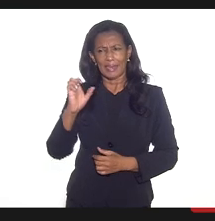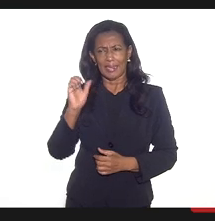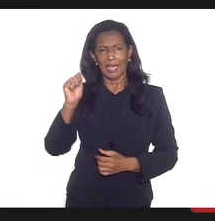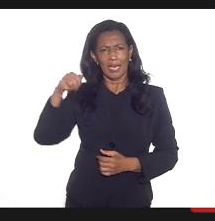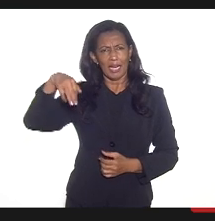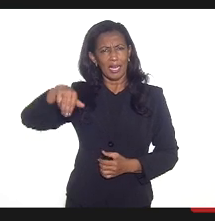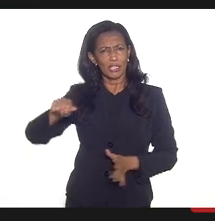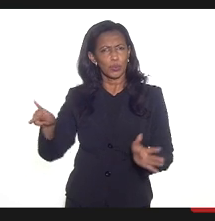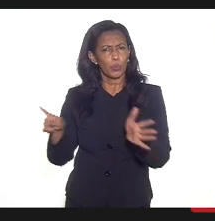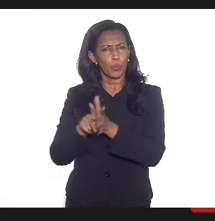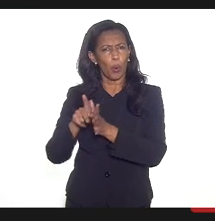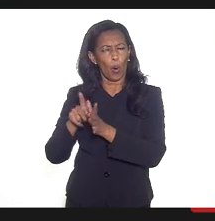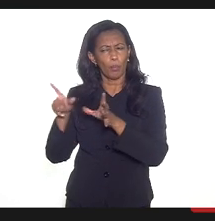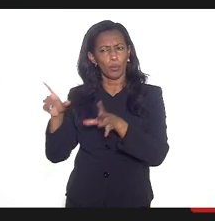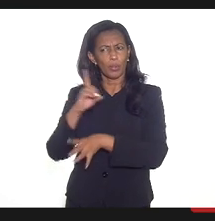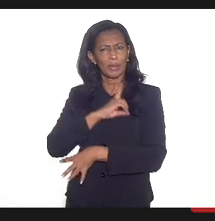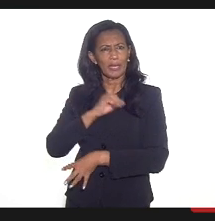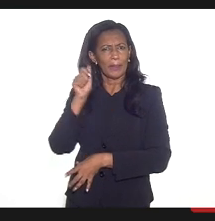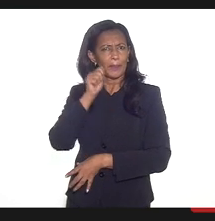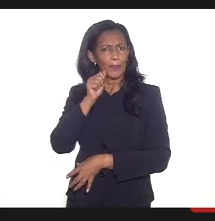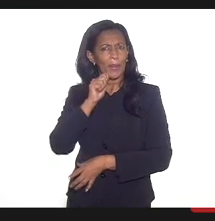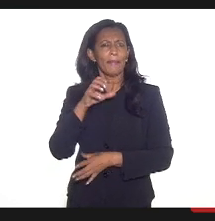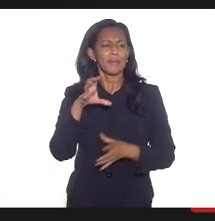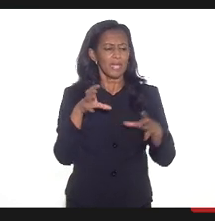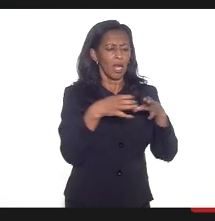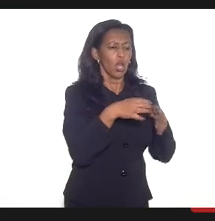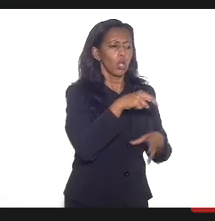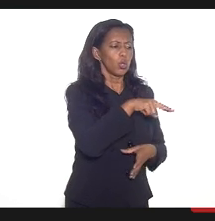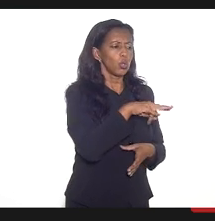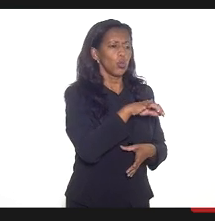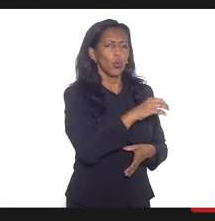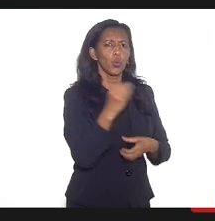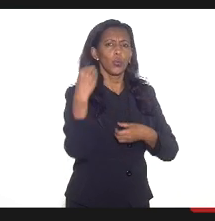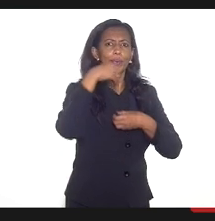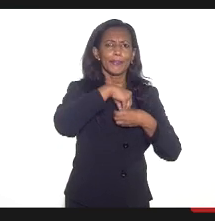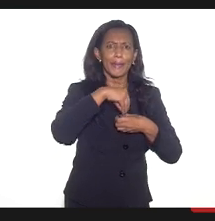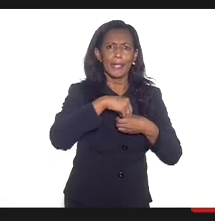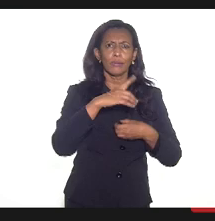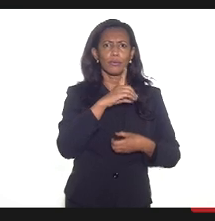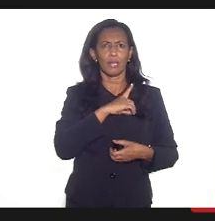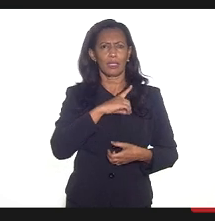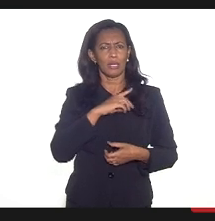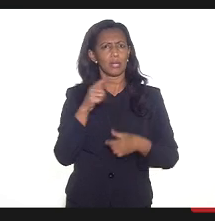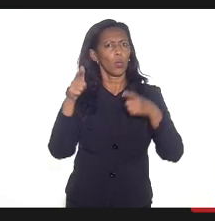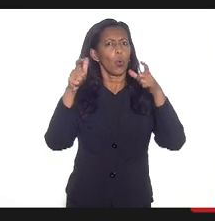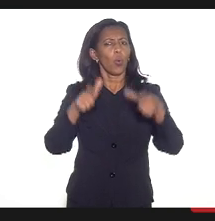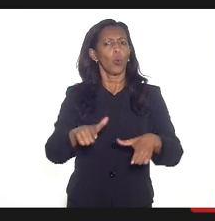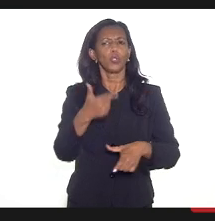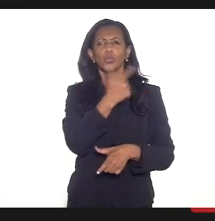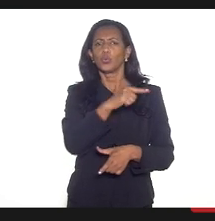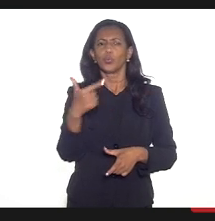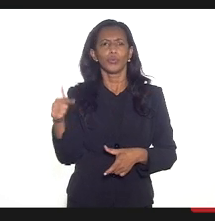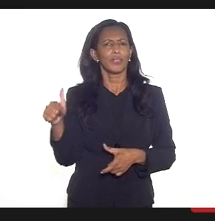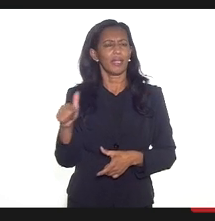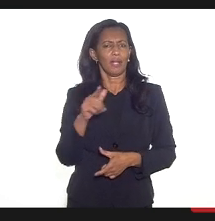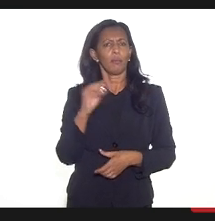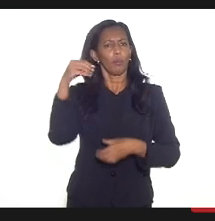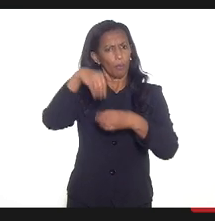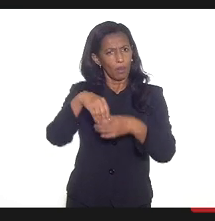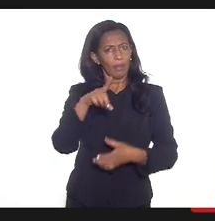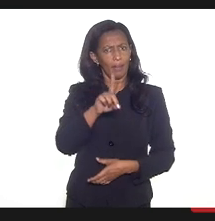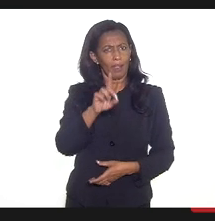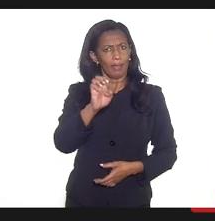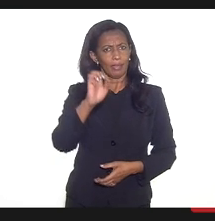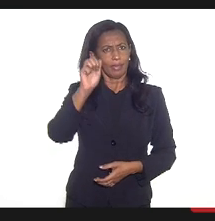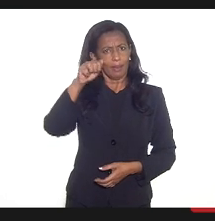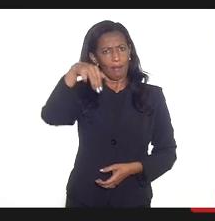municípios, precisa colocar os núcleos nas delegacias, onde não é possível que tenha os DEANs. É